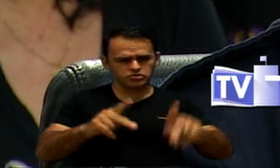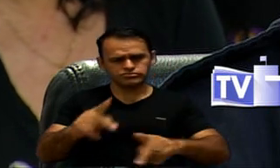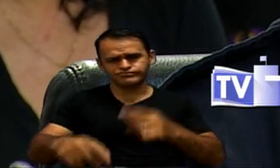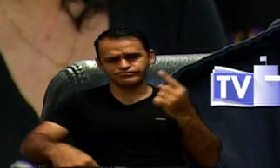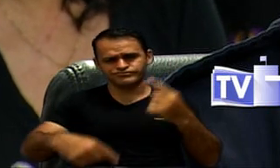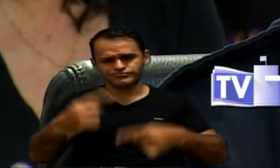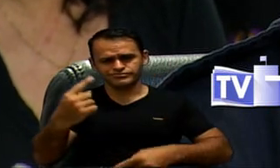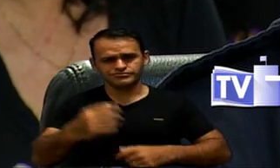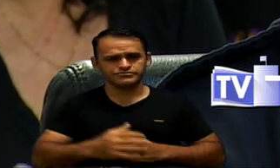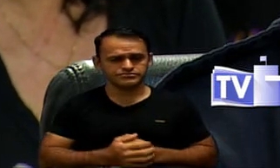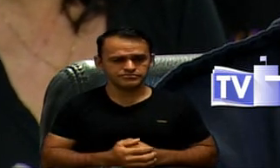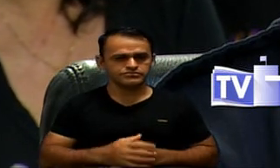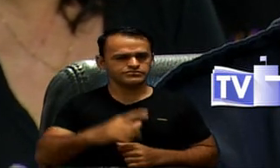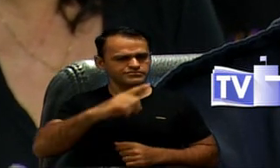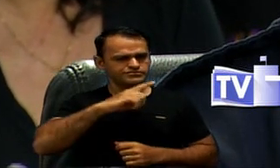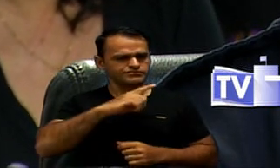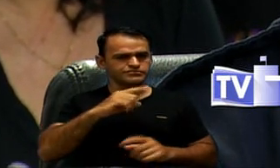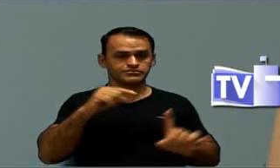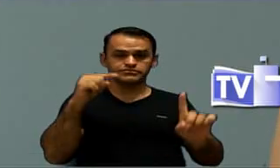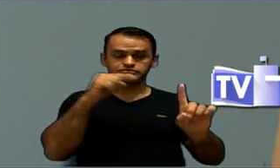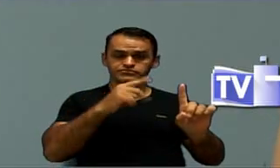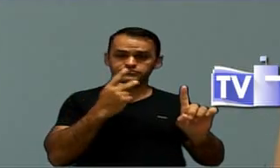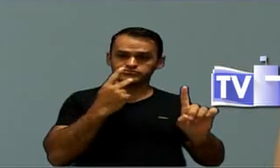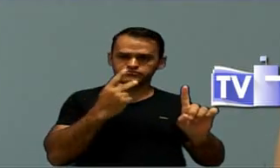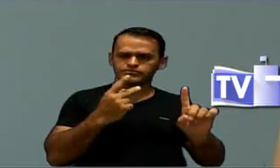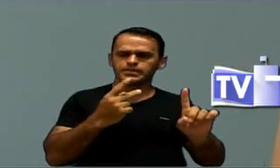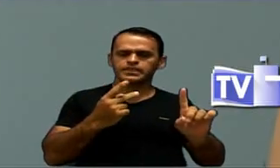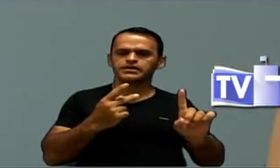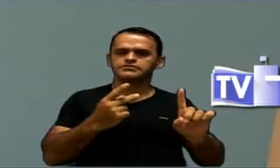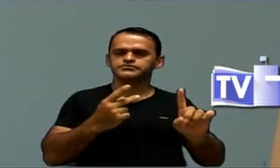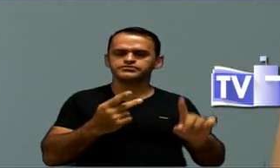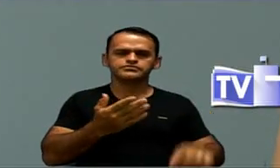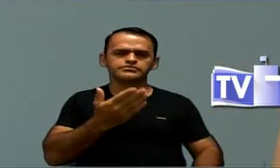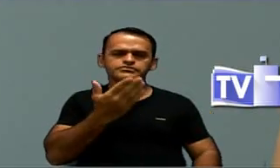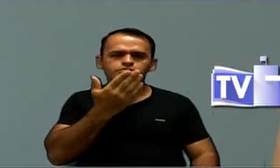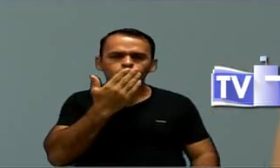uma historiografia que ela vai até comentar que, em contato com os indígenas,